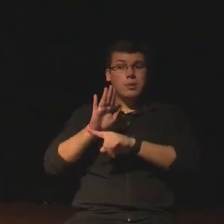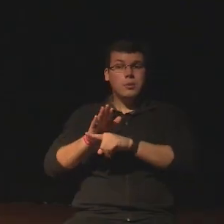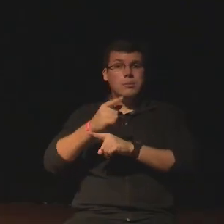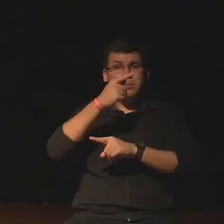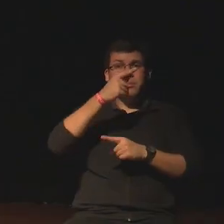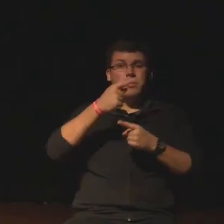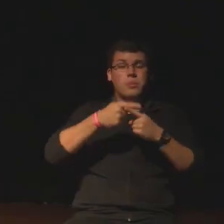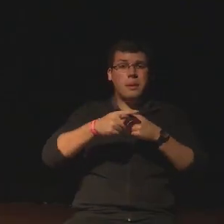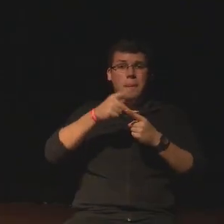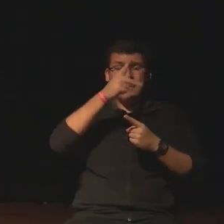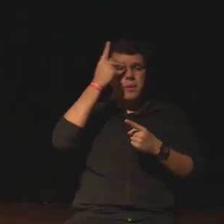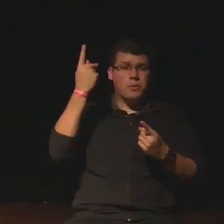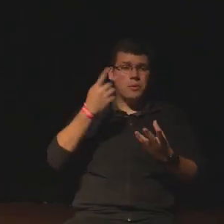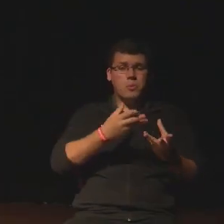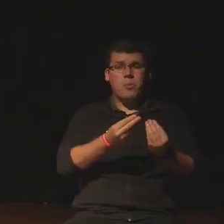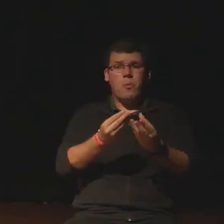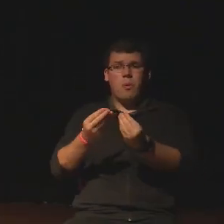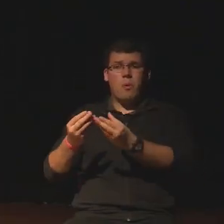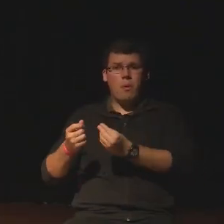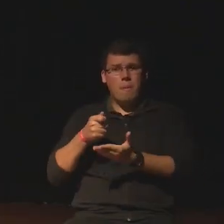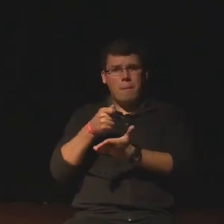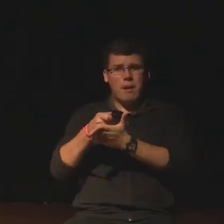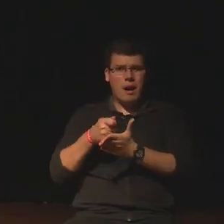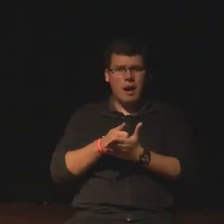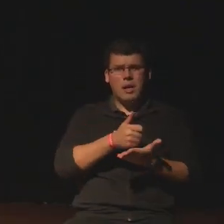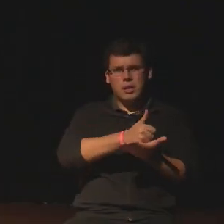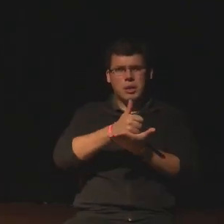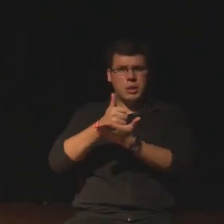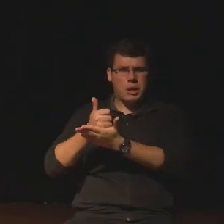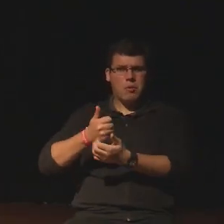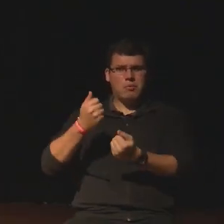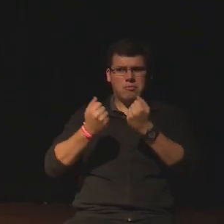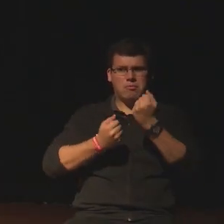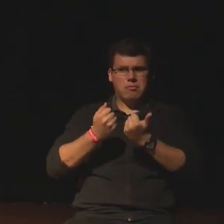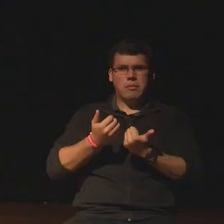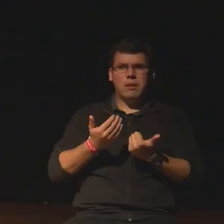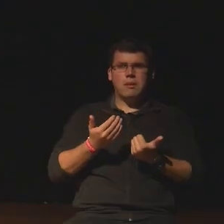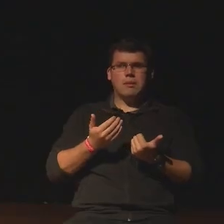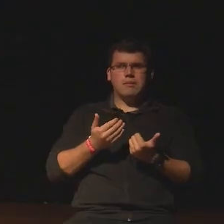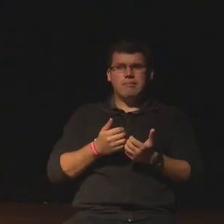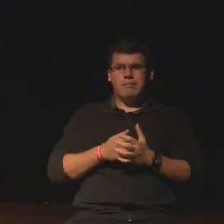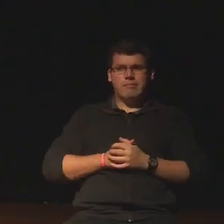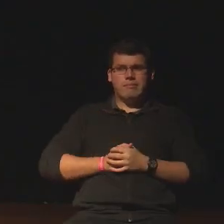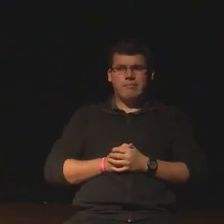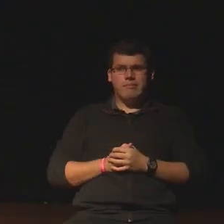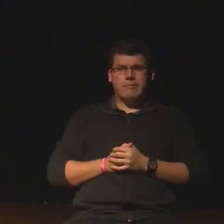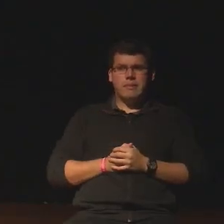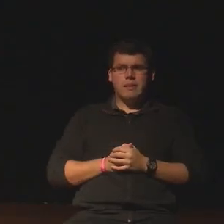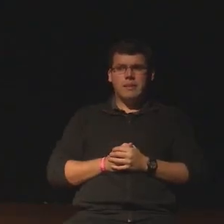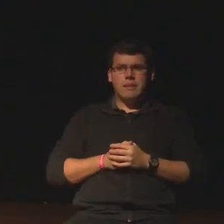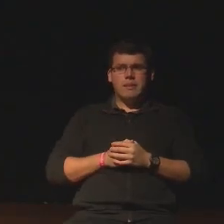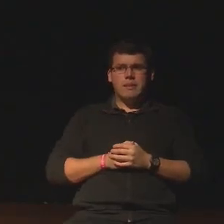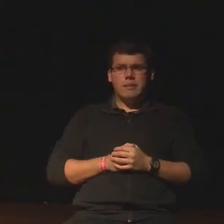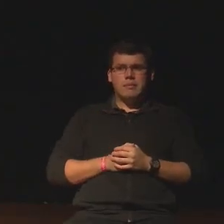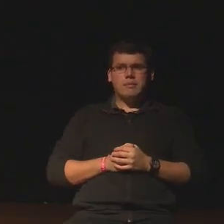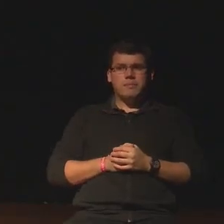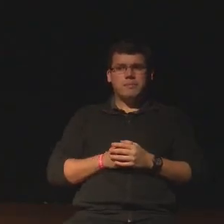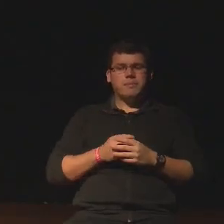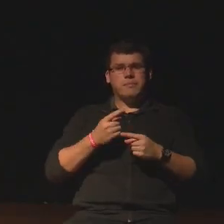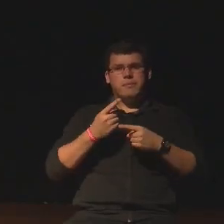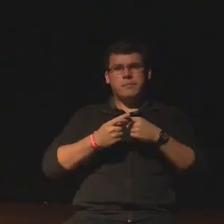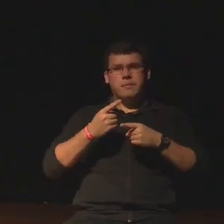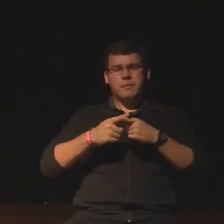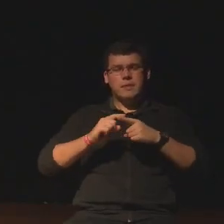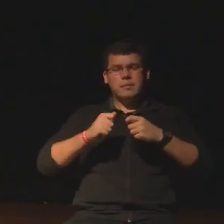questão de tempo, eu acabo pegando um carro por aplicativo para andar um